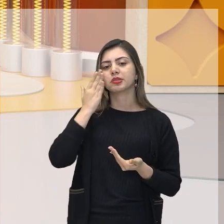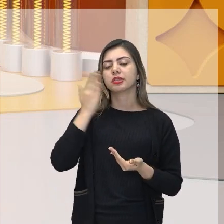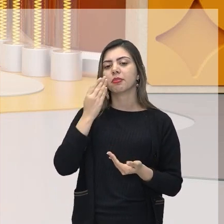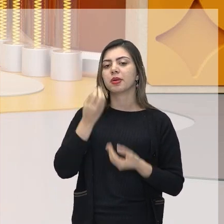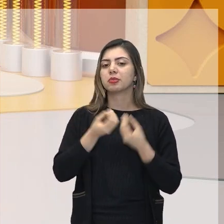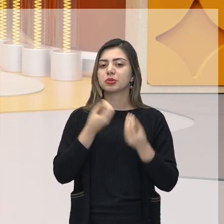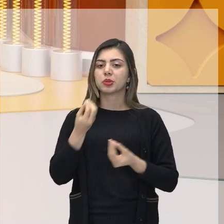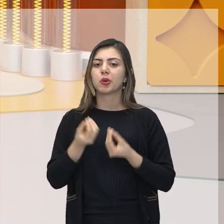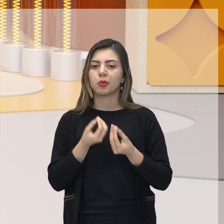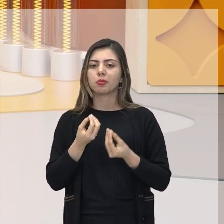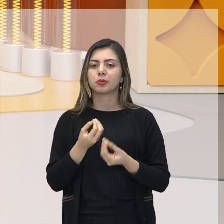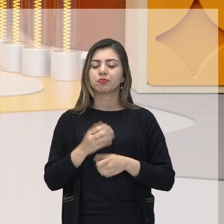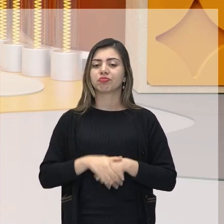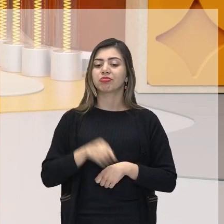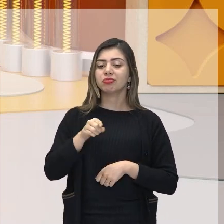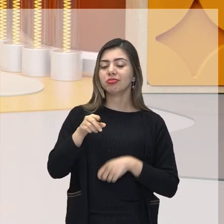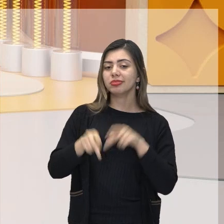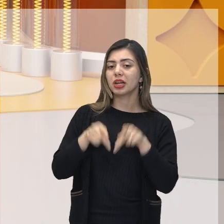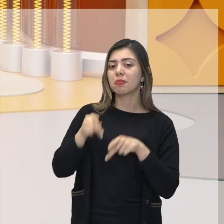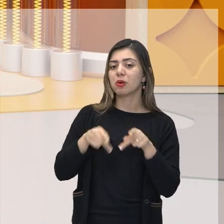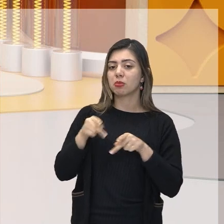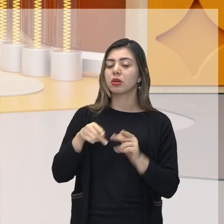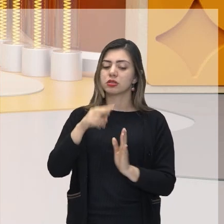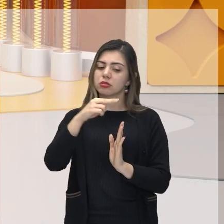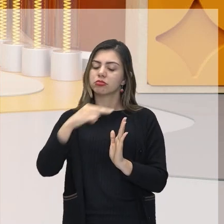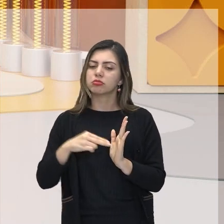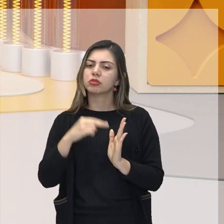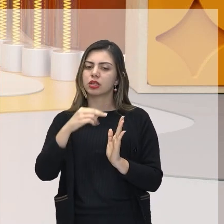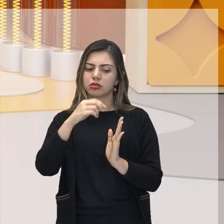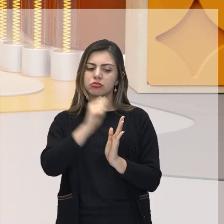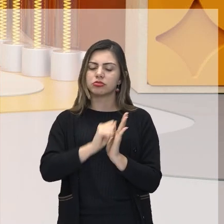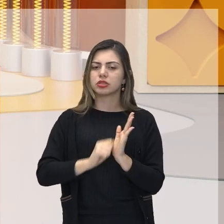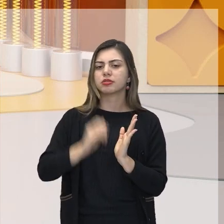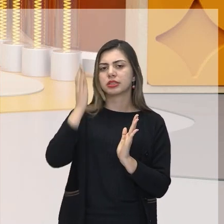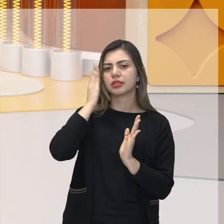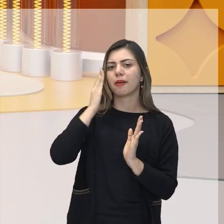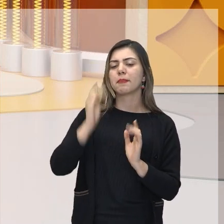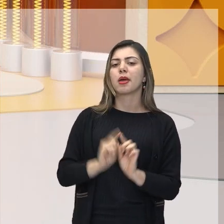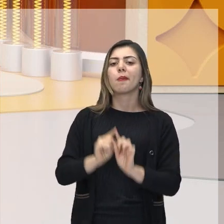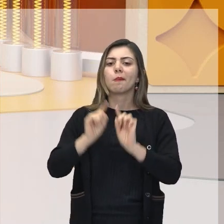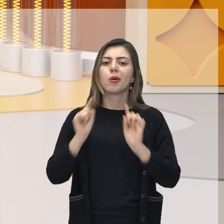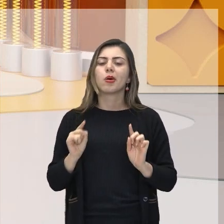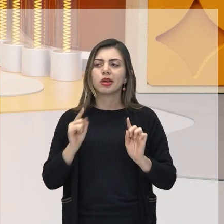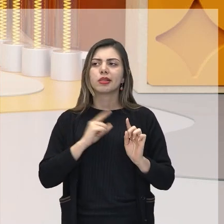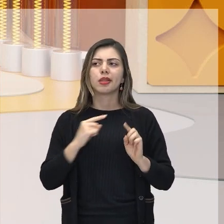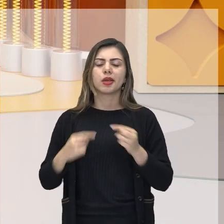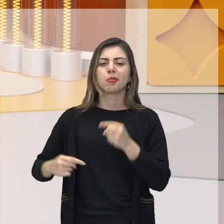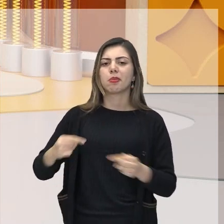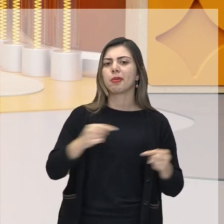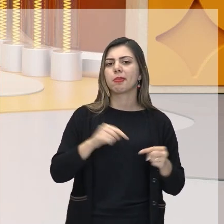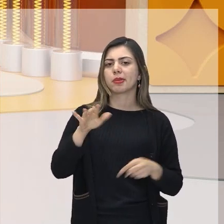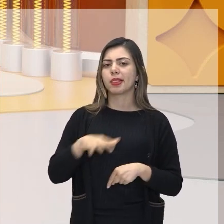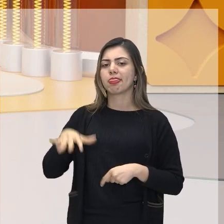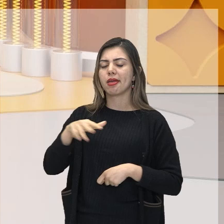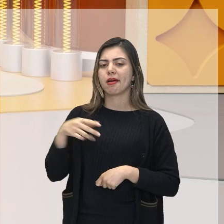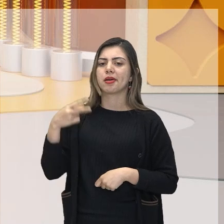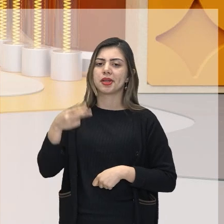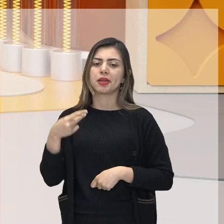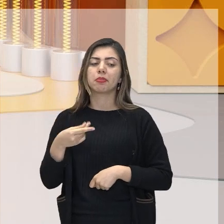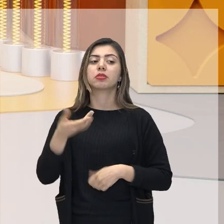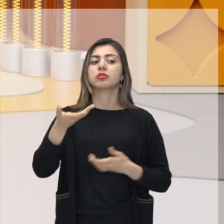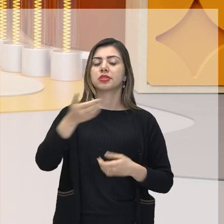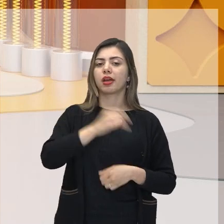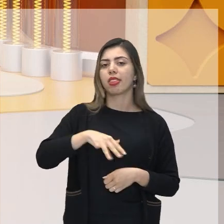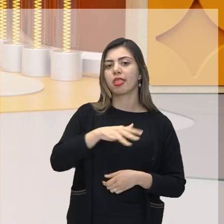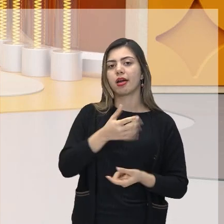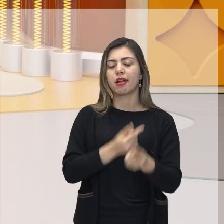considerada da população alfabetizada. Gente, mas esse conflito político e principalmente